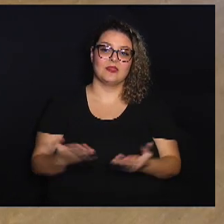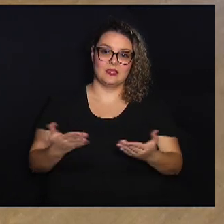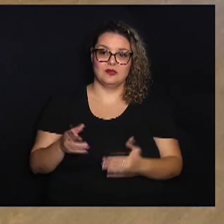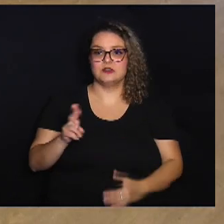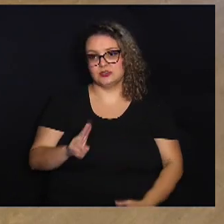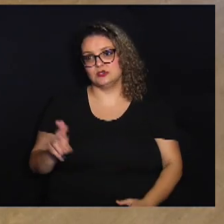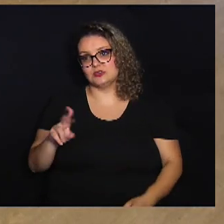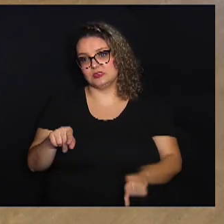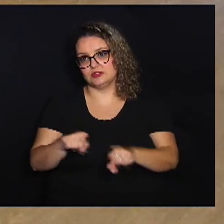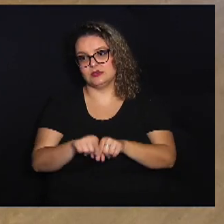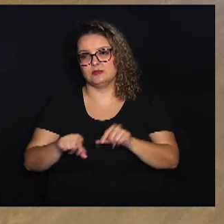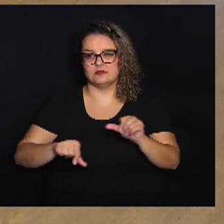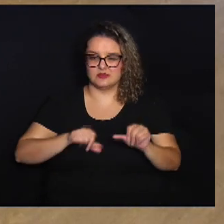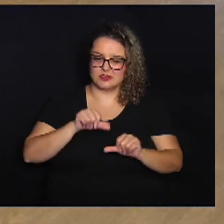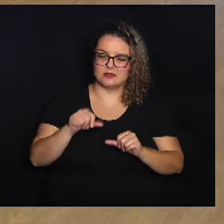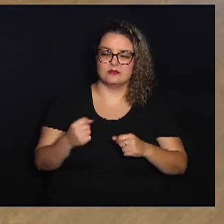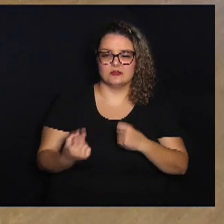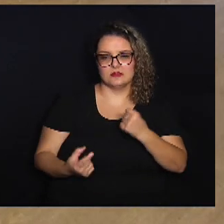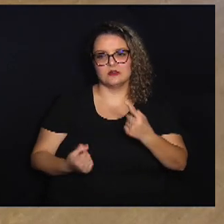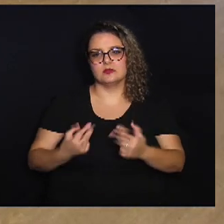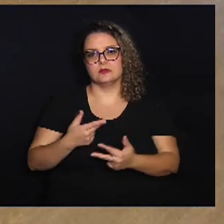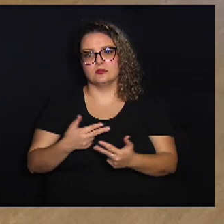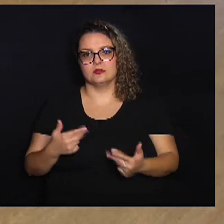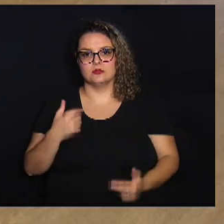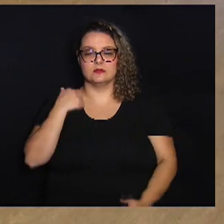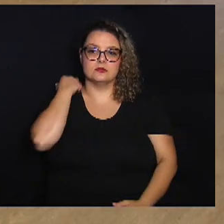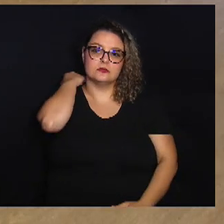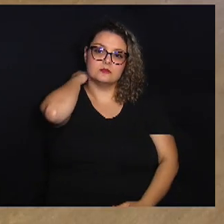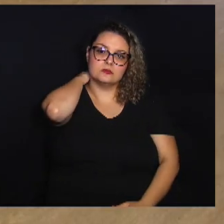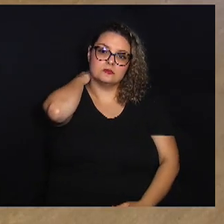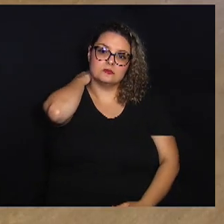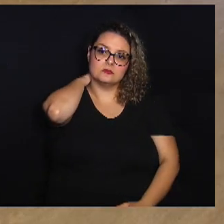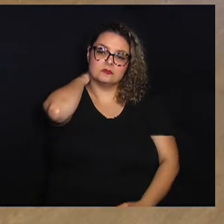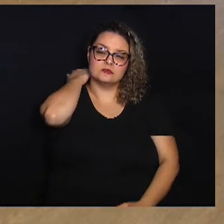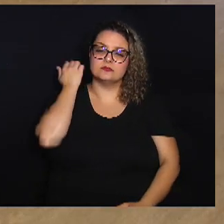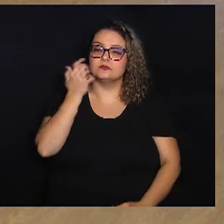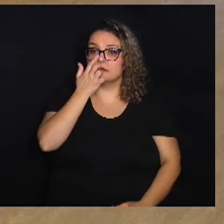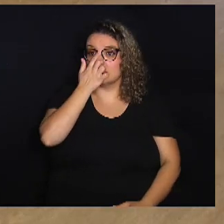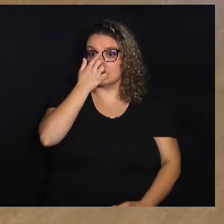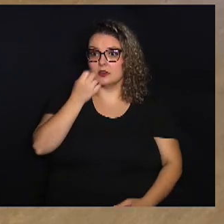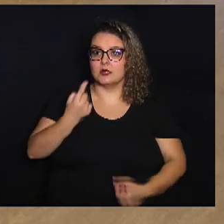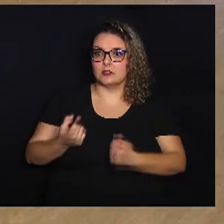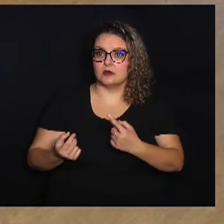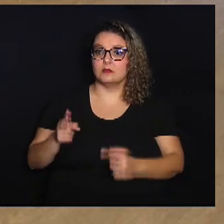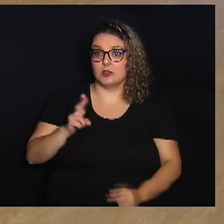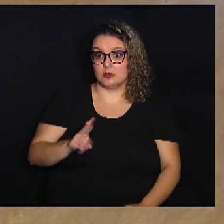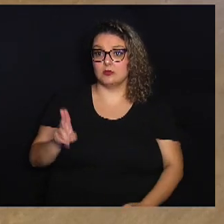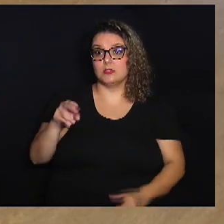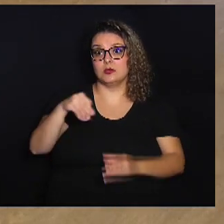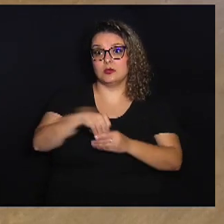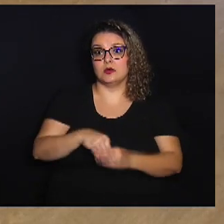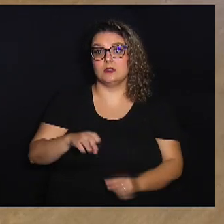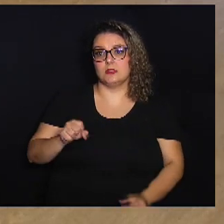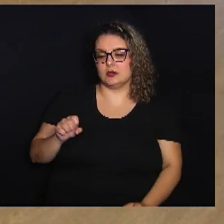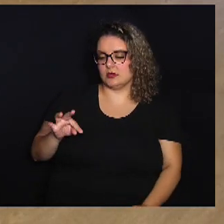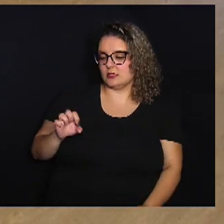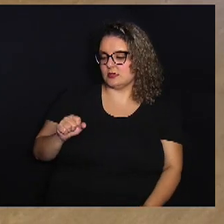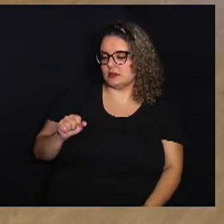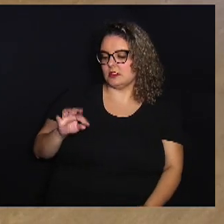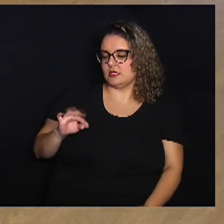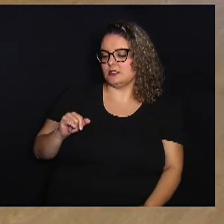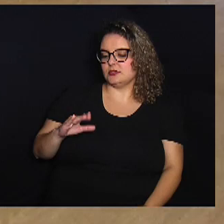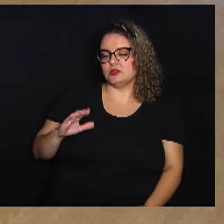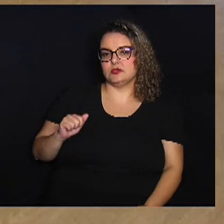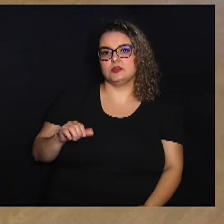também estão mudando alguma coisa, porque eles estão incluindo, algumas universidades já incluíram estatística e ciência de